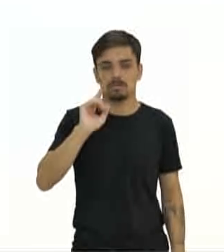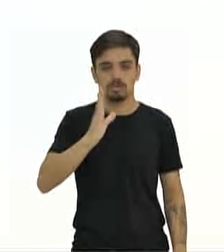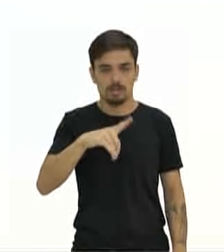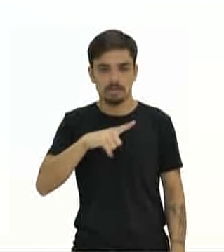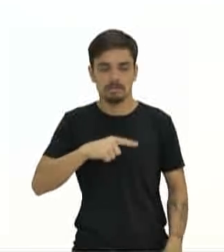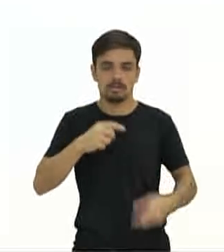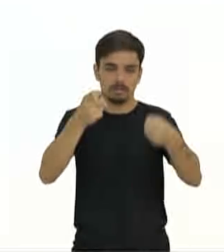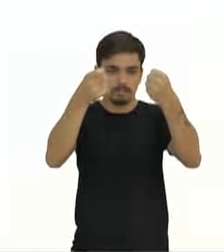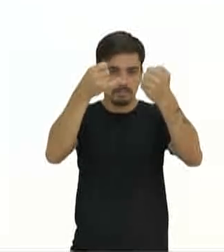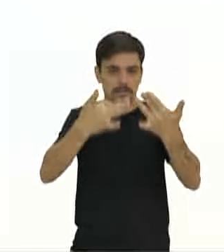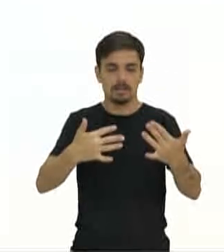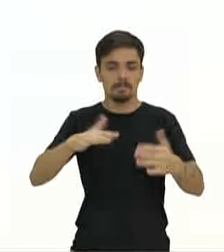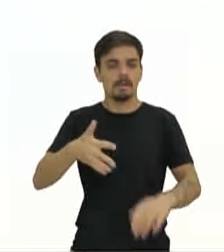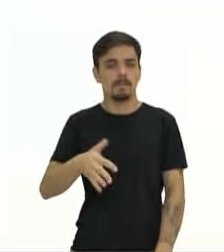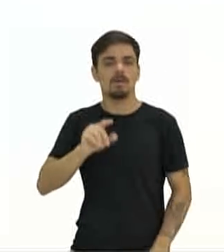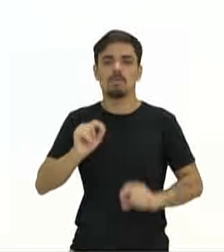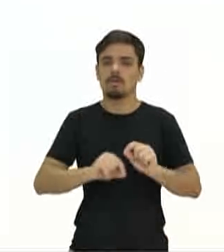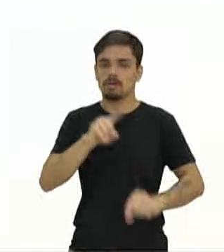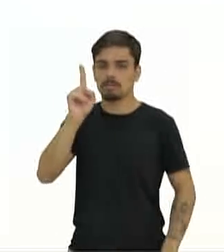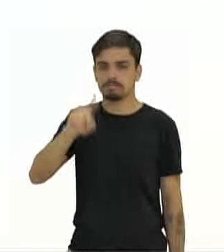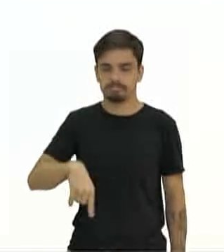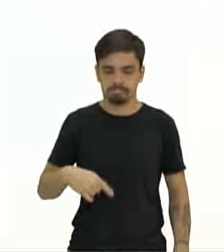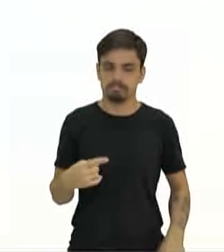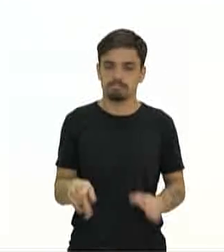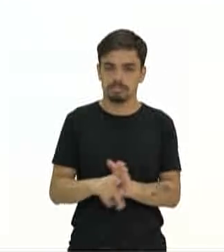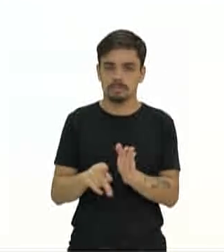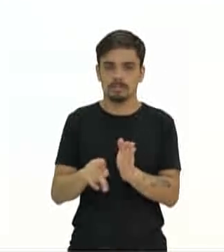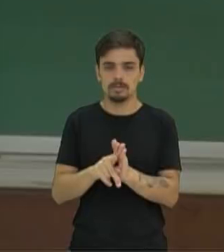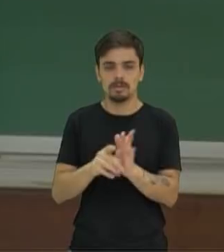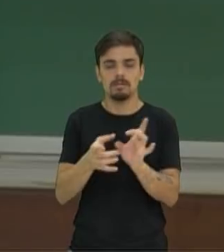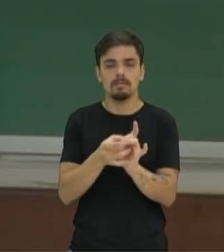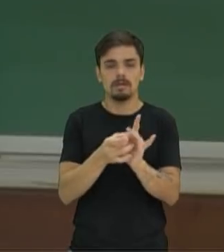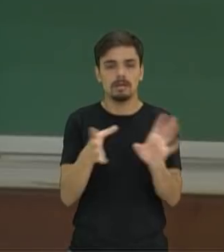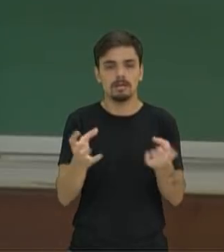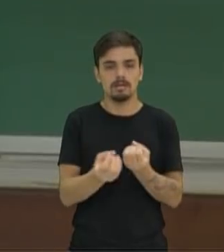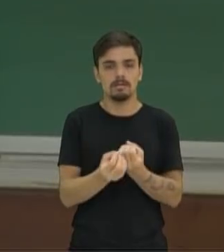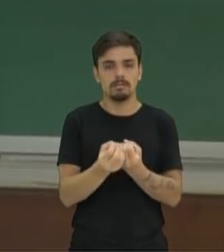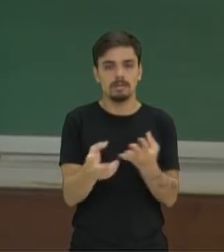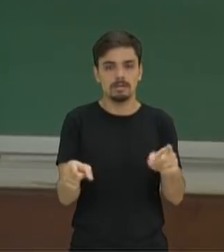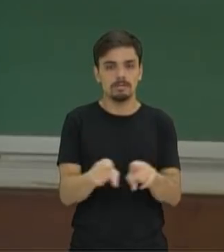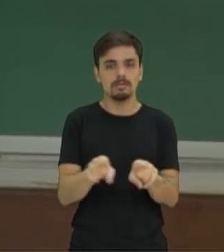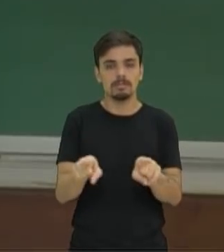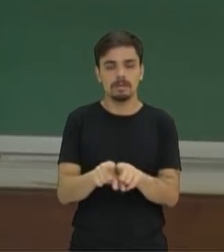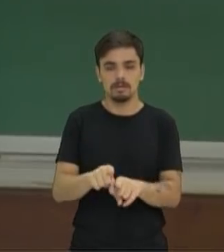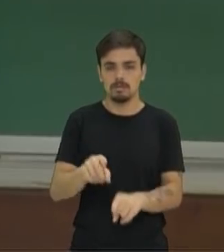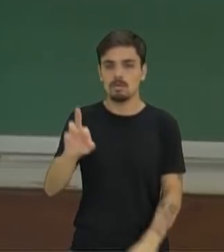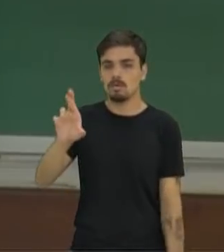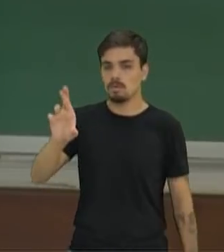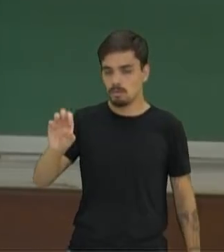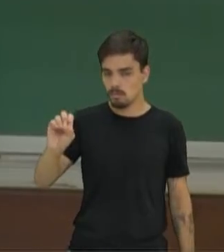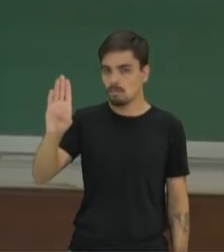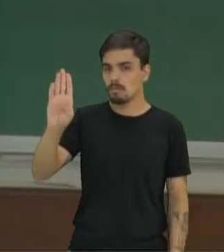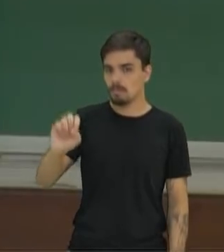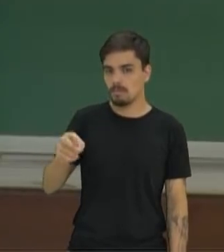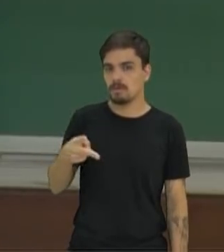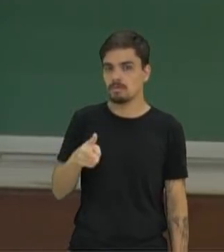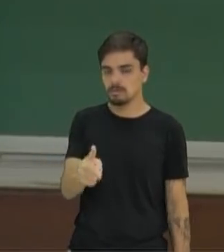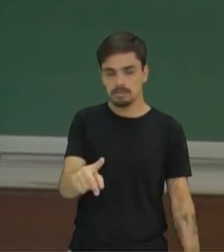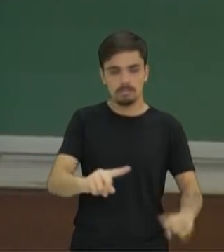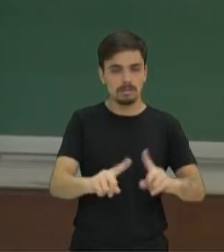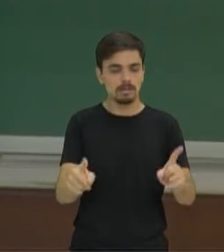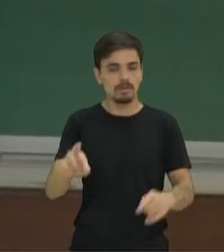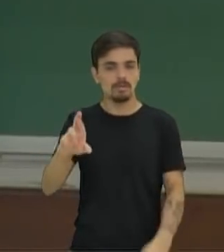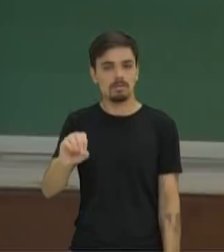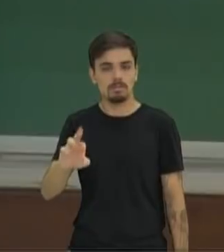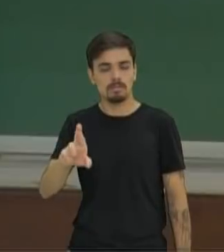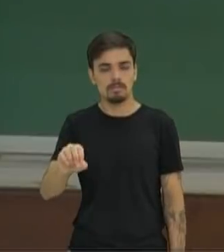ou menos o que se trata a liberdade de expressão. E o robô iria continuar. O robô ainda não tem